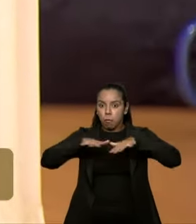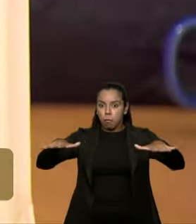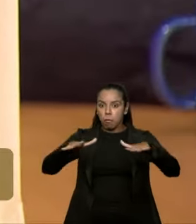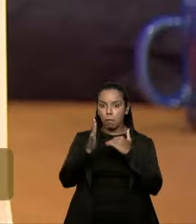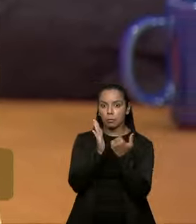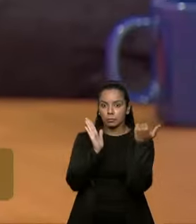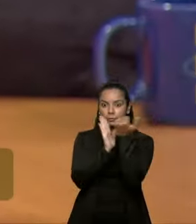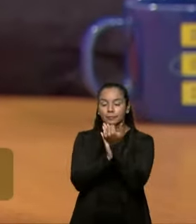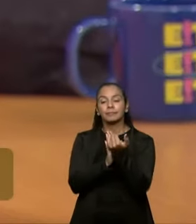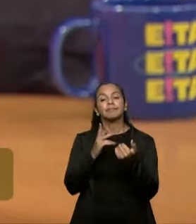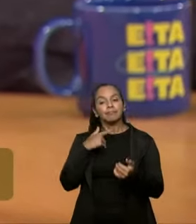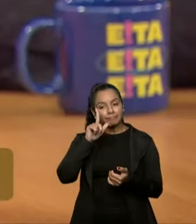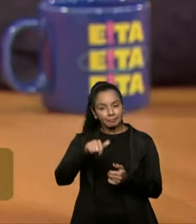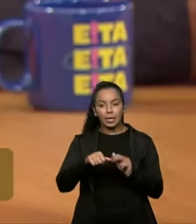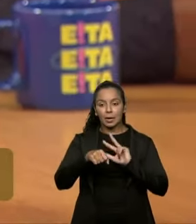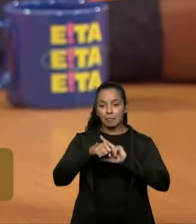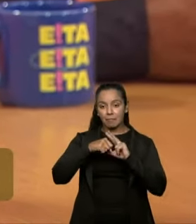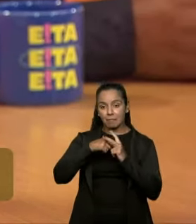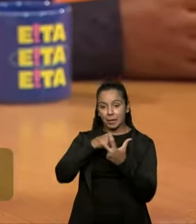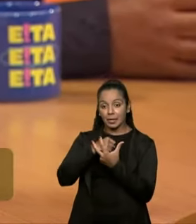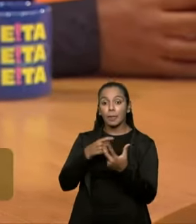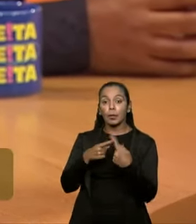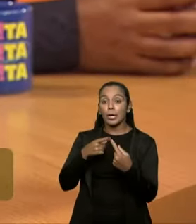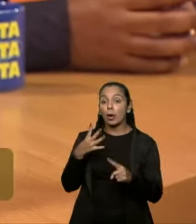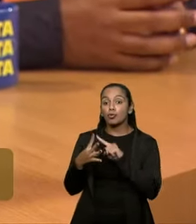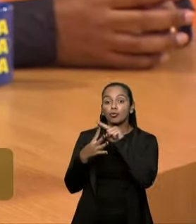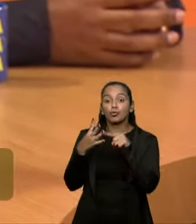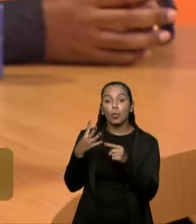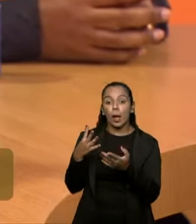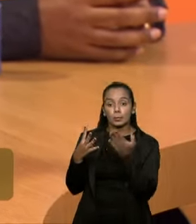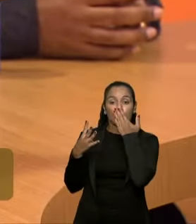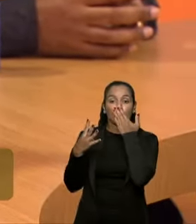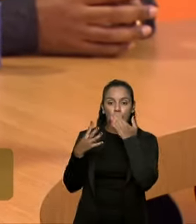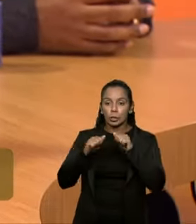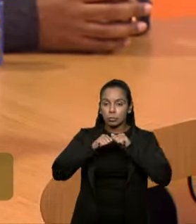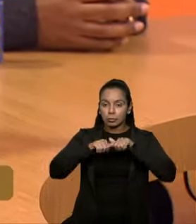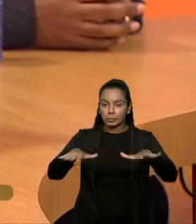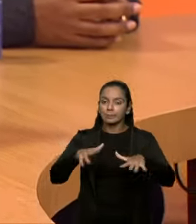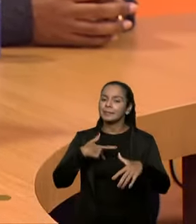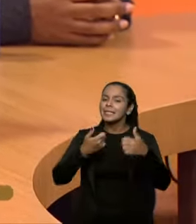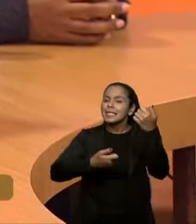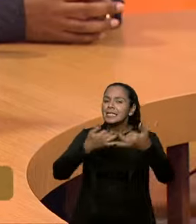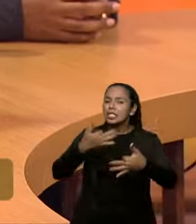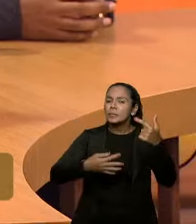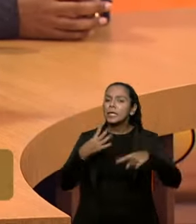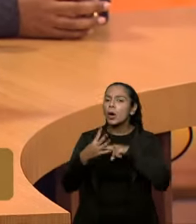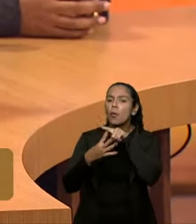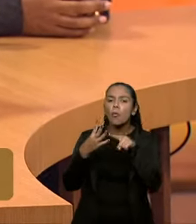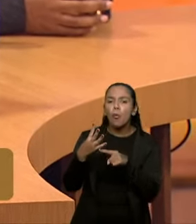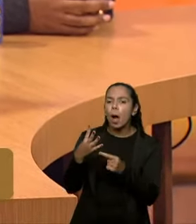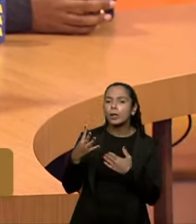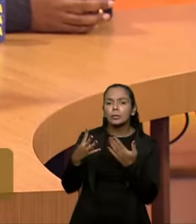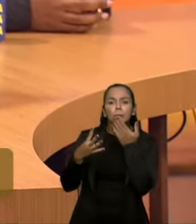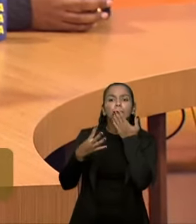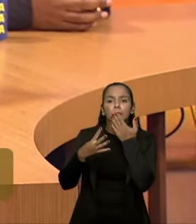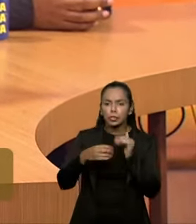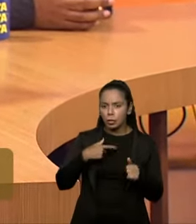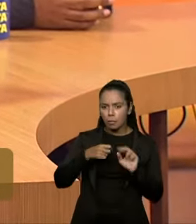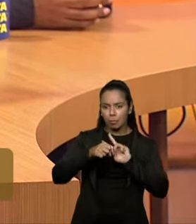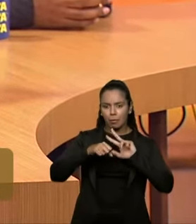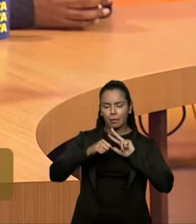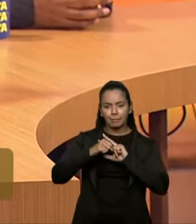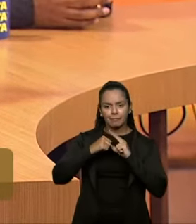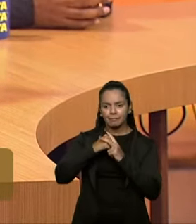tem muita dengue, é porque os quatro sorotipos estão circulando. Isso aqui, né? É importante você falar. Explica esses quatro sorotipos, porque quando eu li a sua